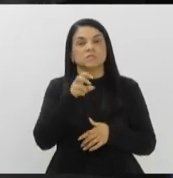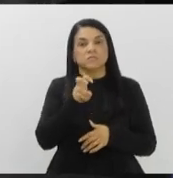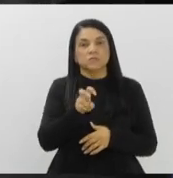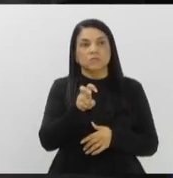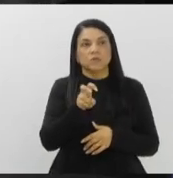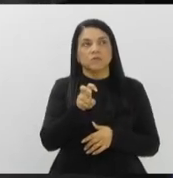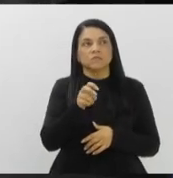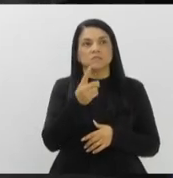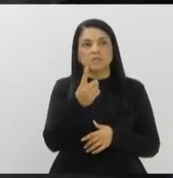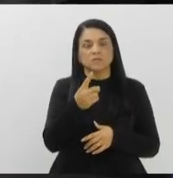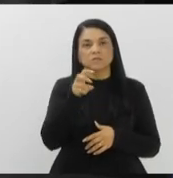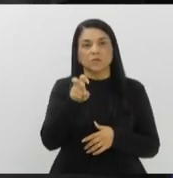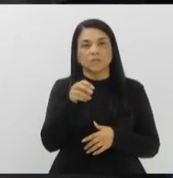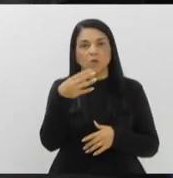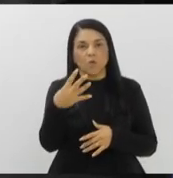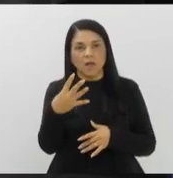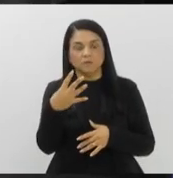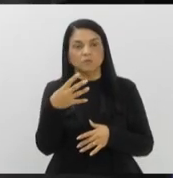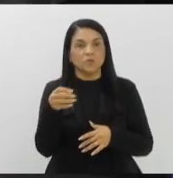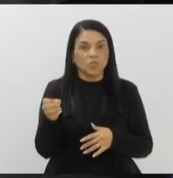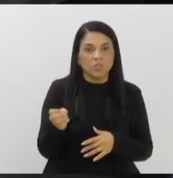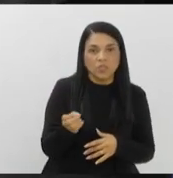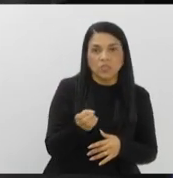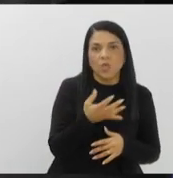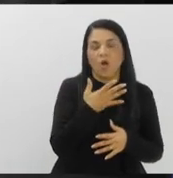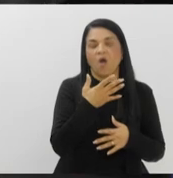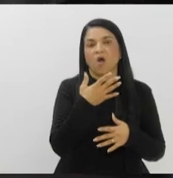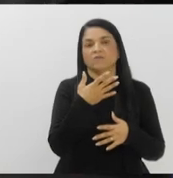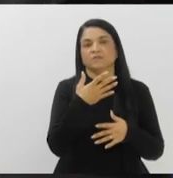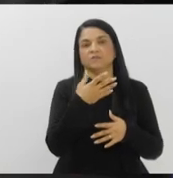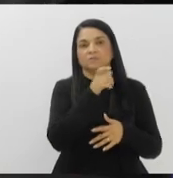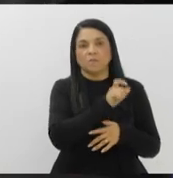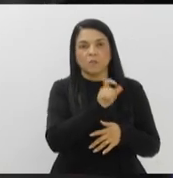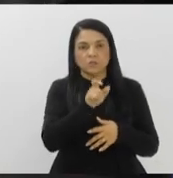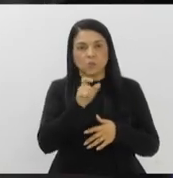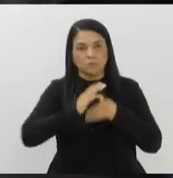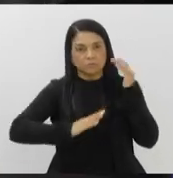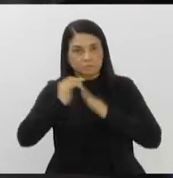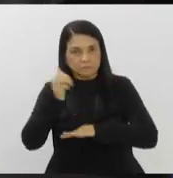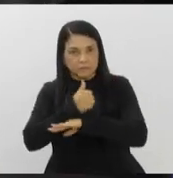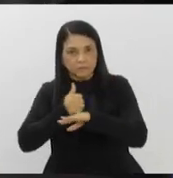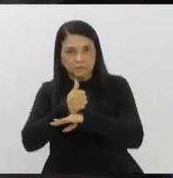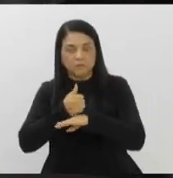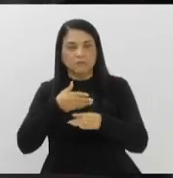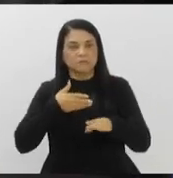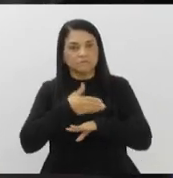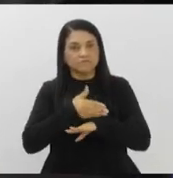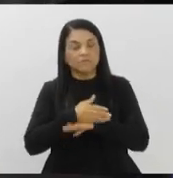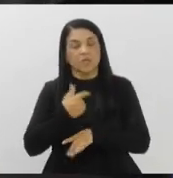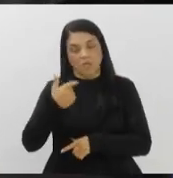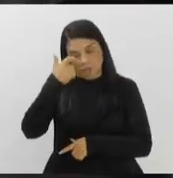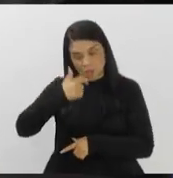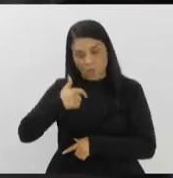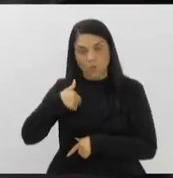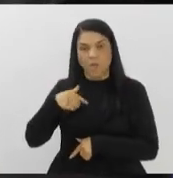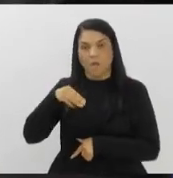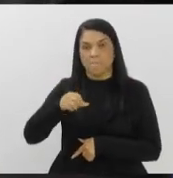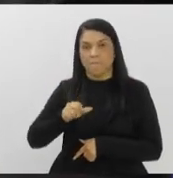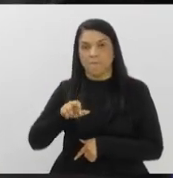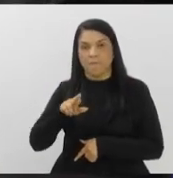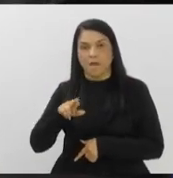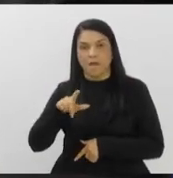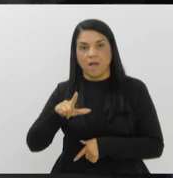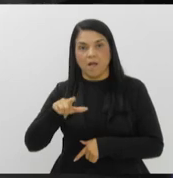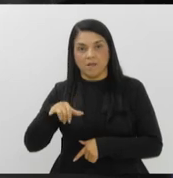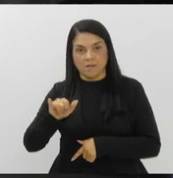importante dizer. Eu e a colega Marlise viajamos aí vários municípios e nos